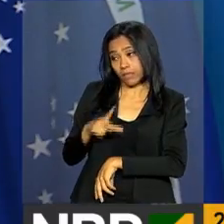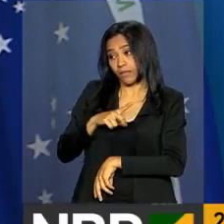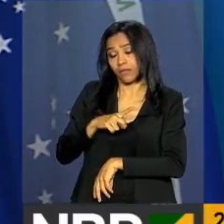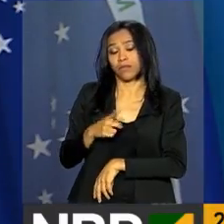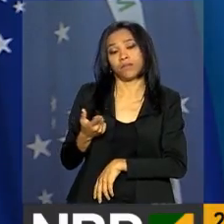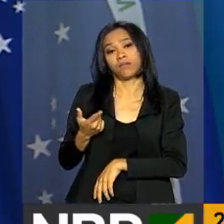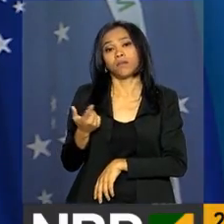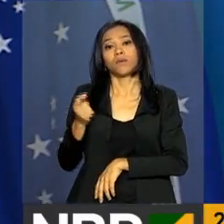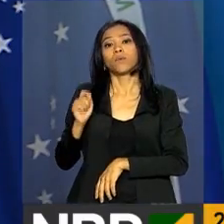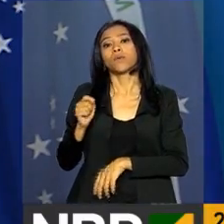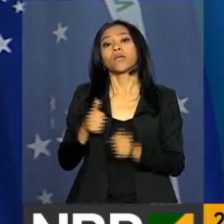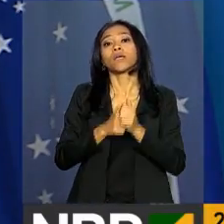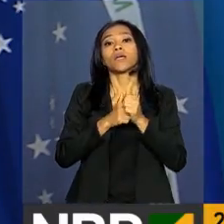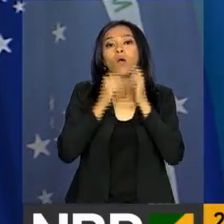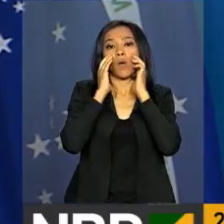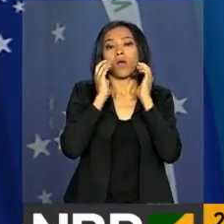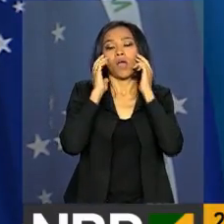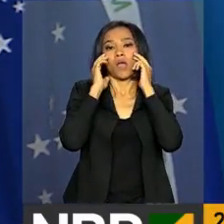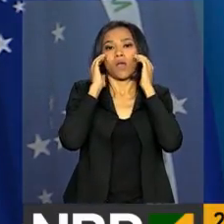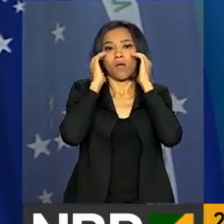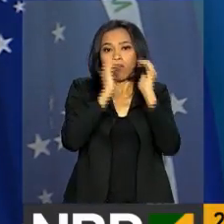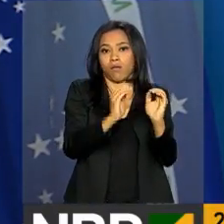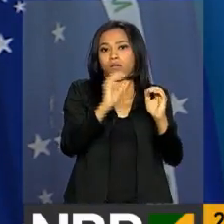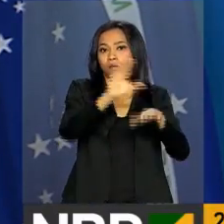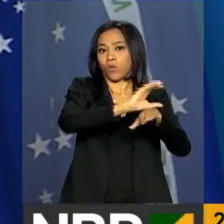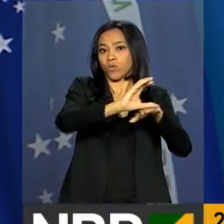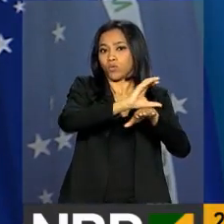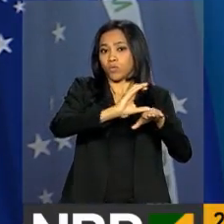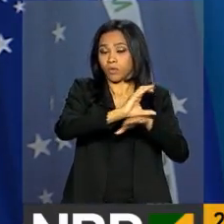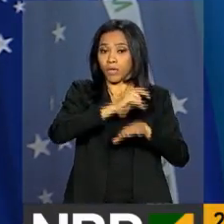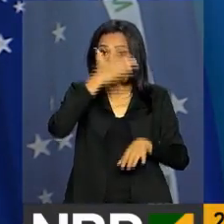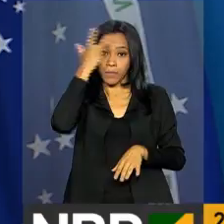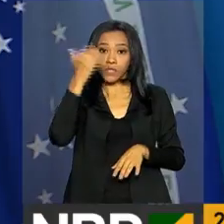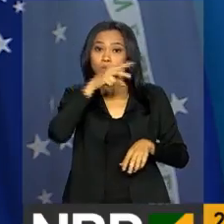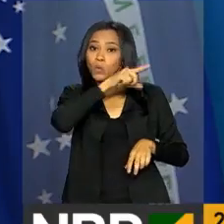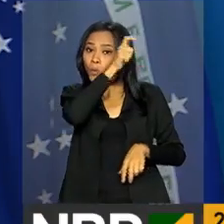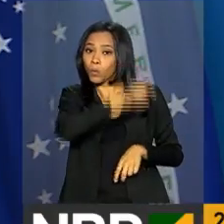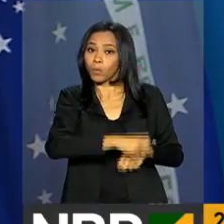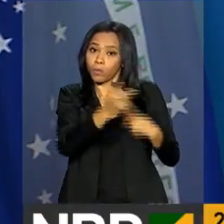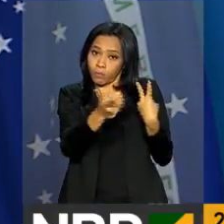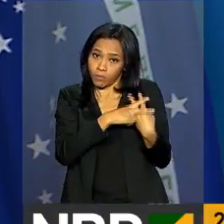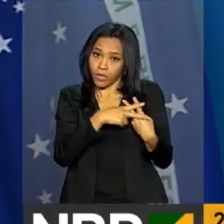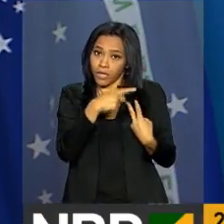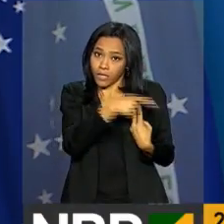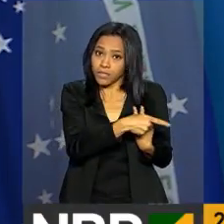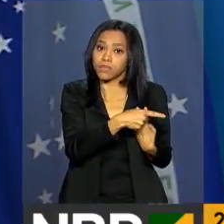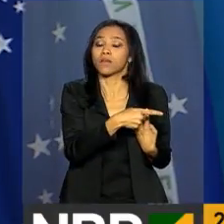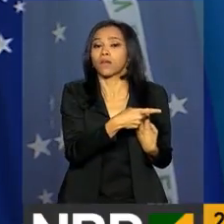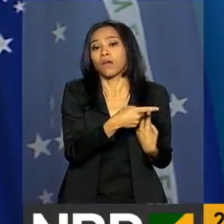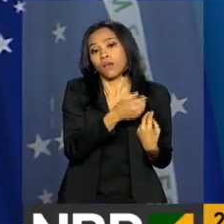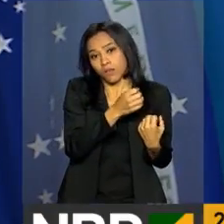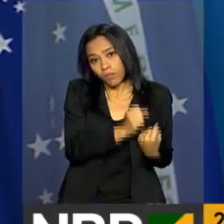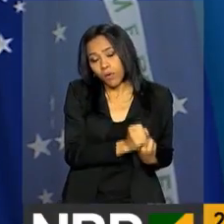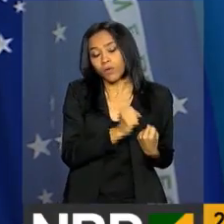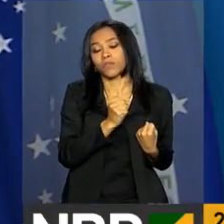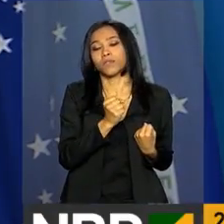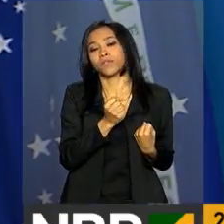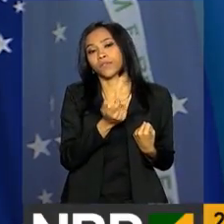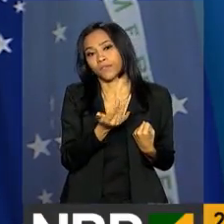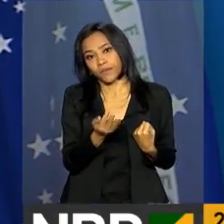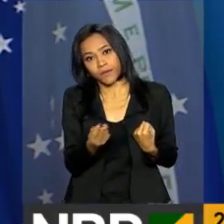em definitivo o dispositivo constitucional que manda que o preso cumpra o seu a sua pena de acordo com